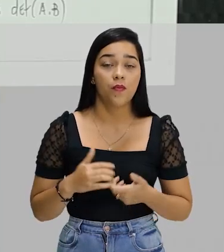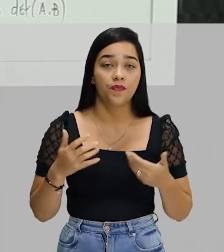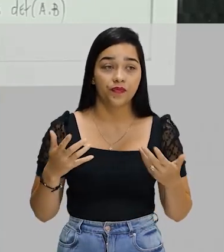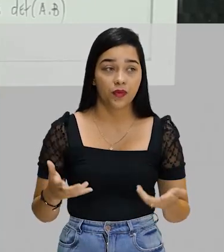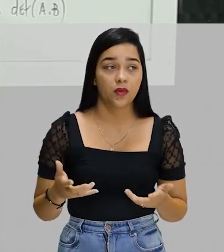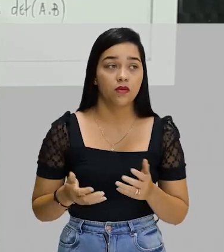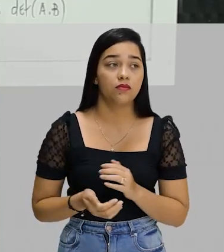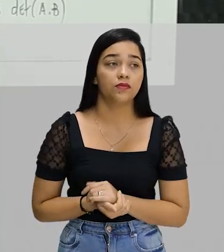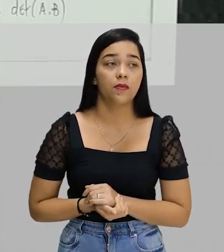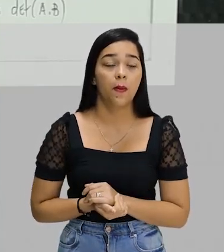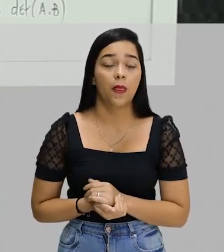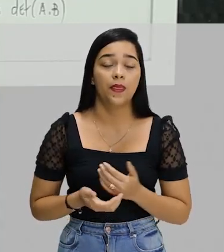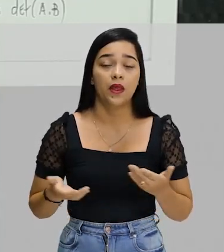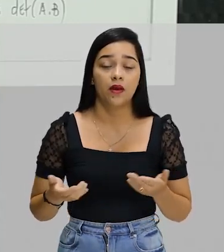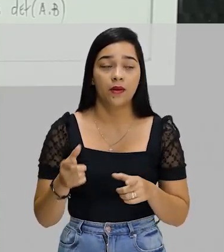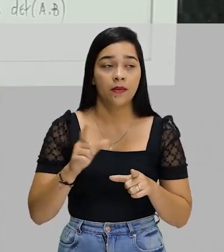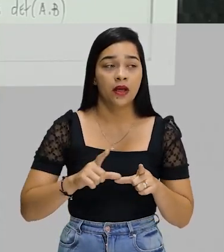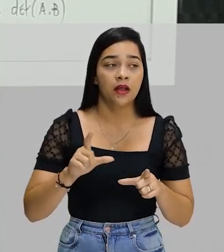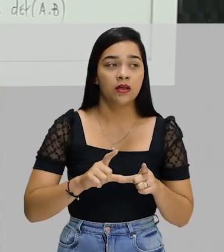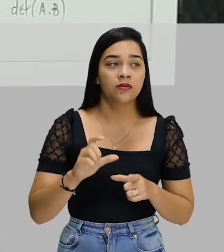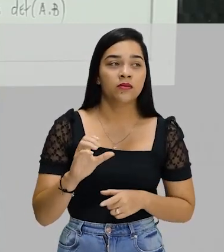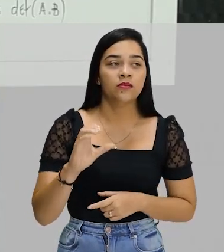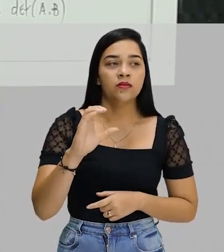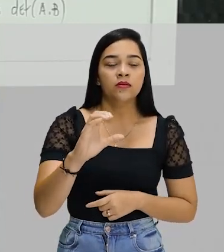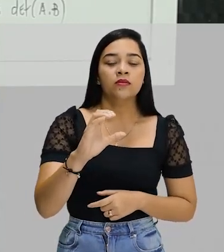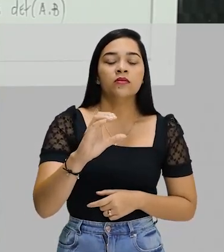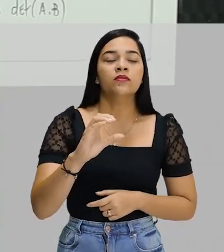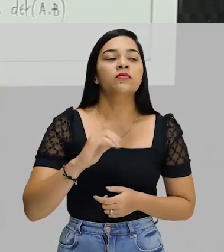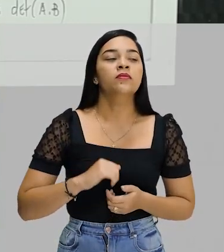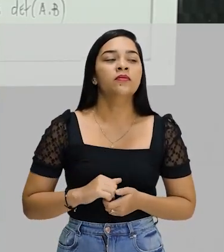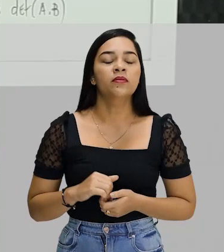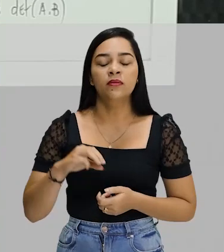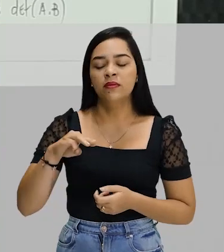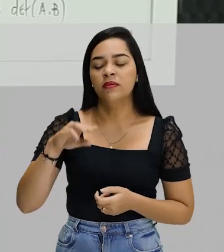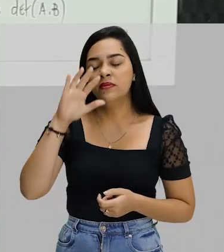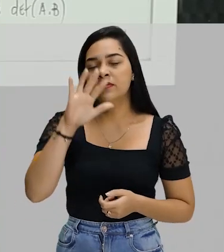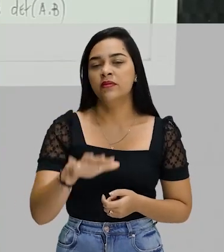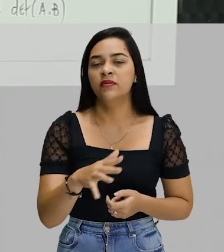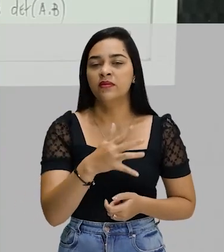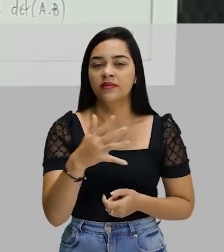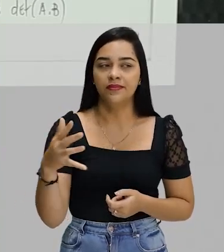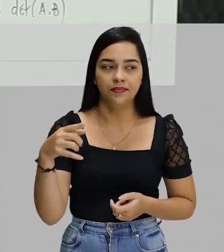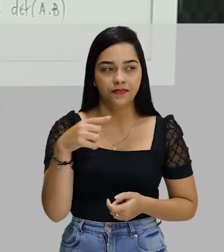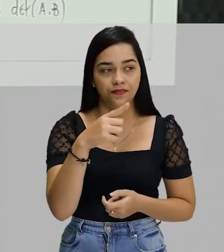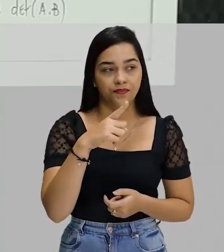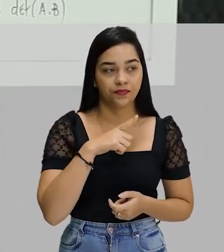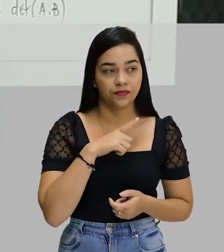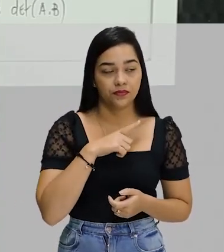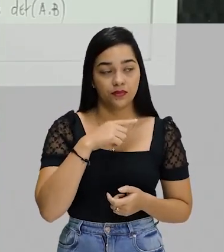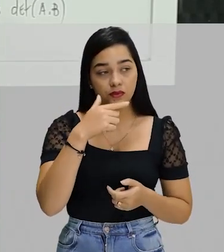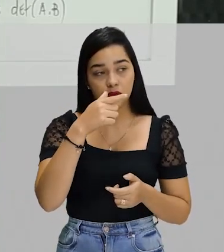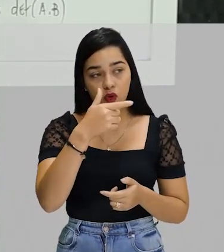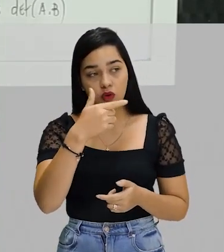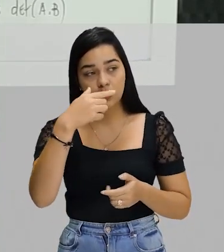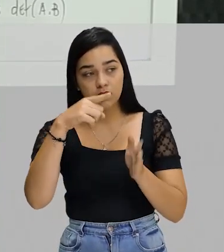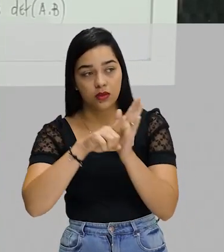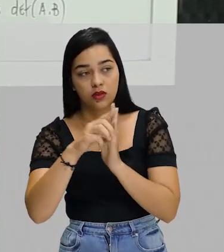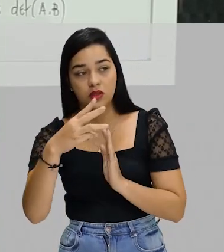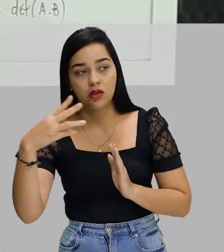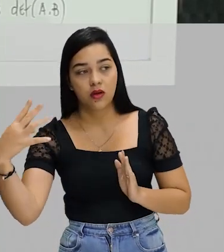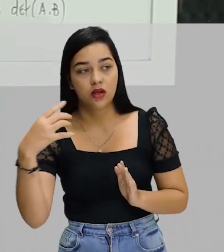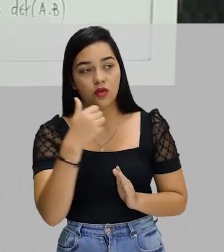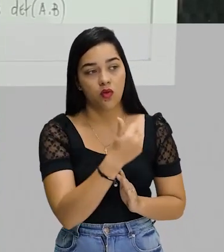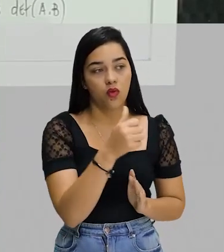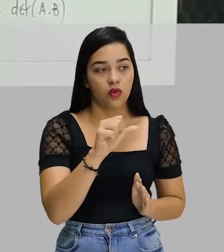lá. Vamos para a letra C. Essa matriz aqui, você tem 2 menos 3 e 4, 1,